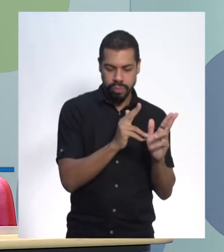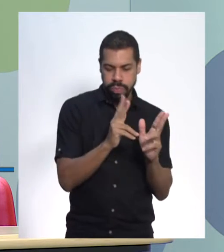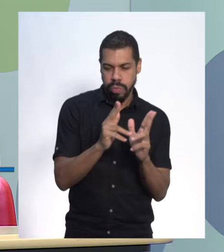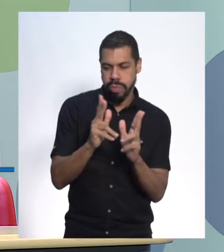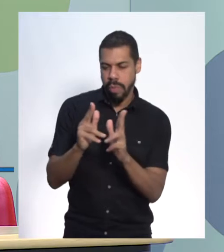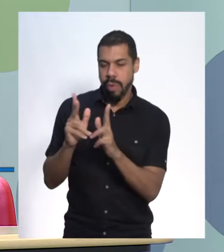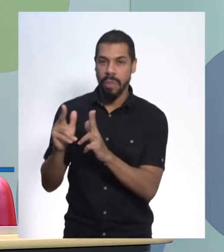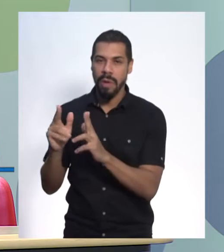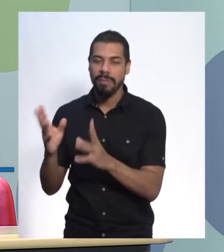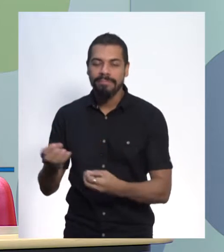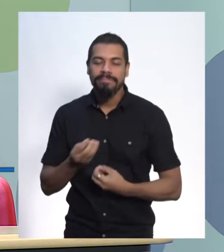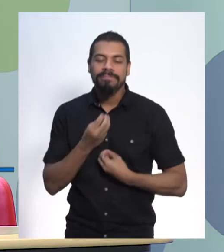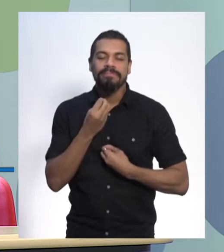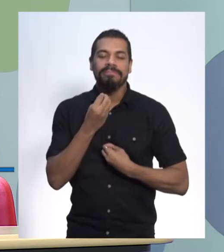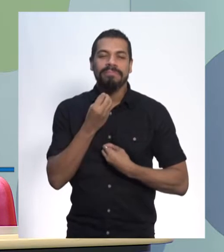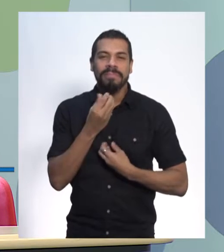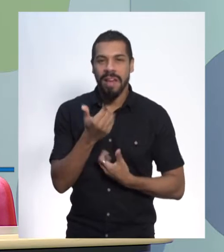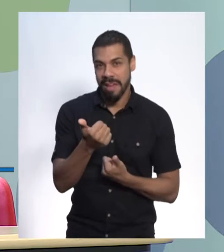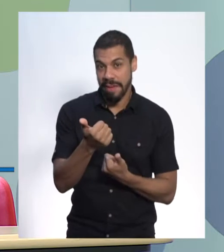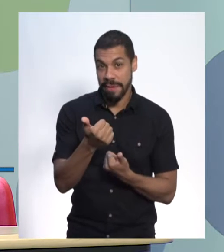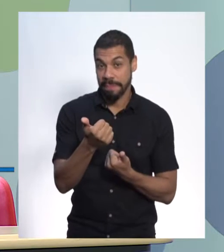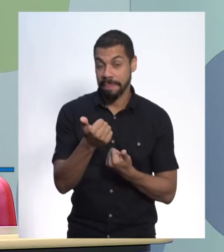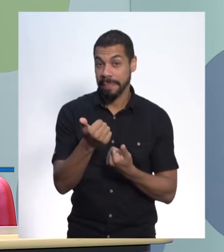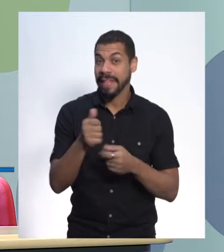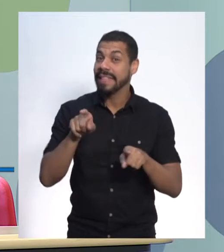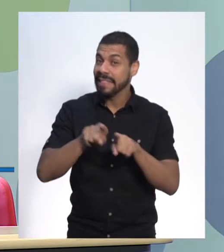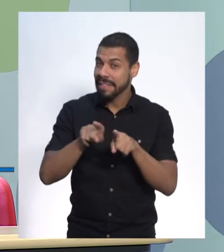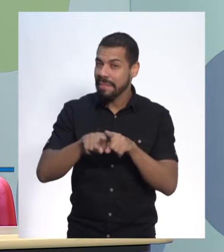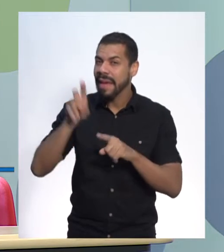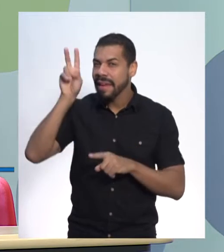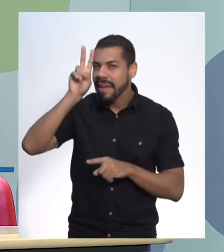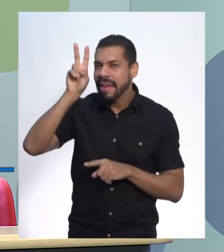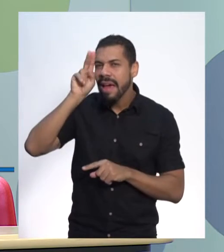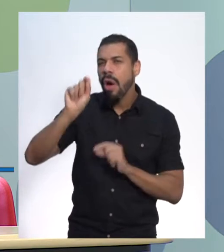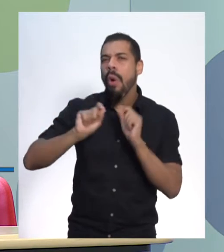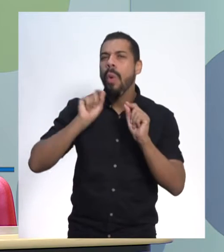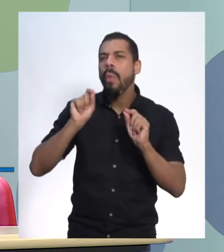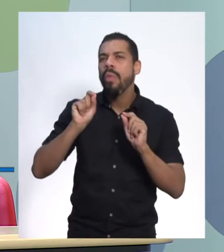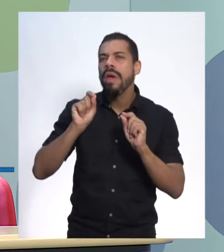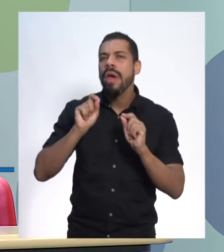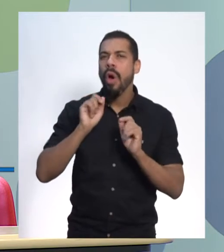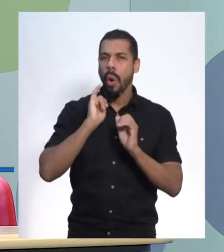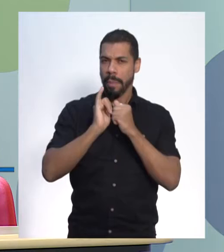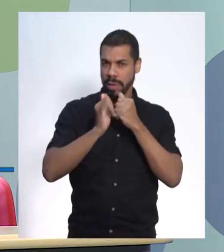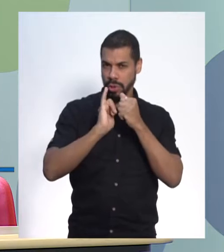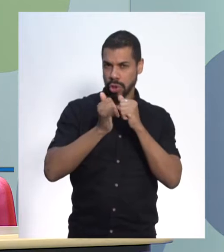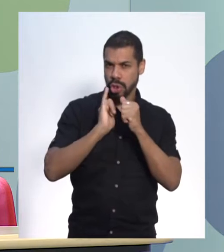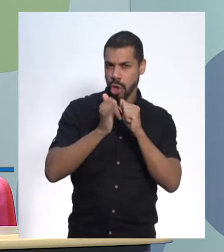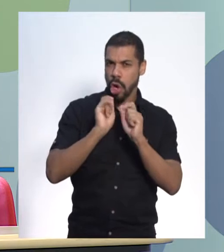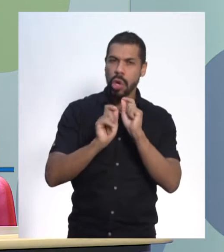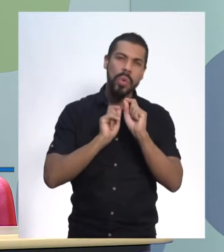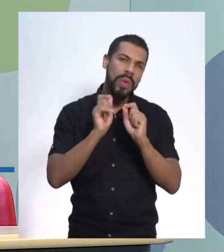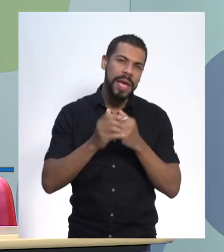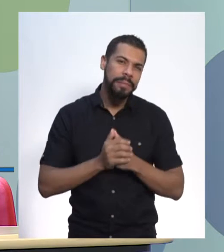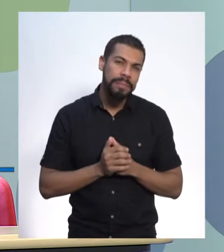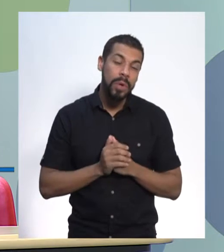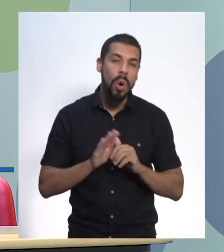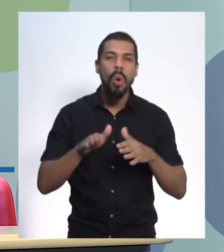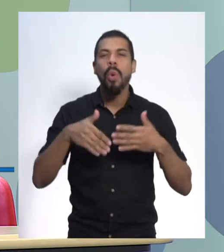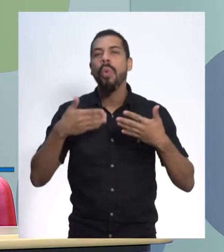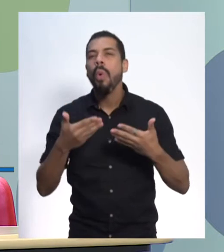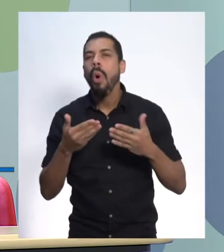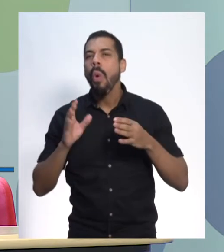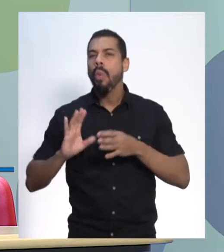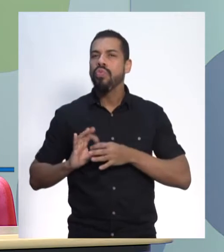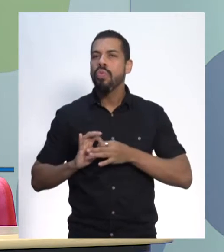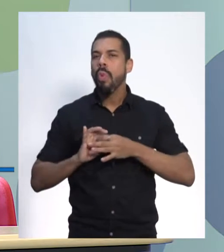convincente, encantador. E aí vale lembrar uma coisa sobre o enredo. Eu tenho que pensar no enredo da seguinte forma: em qual contexto